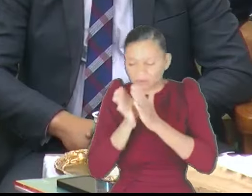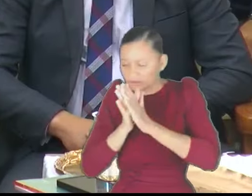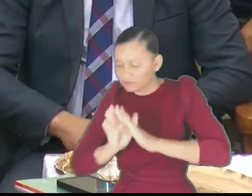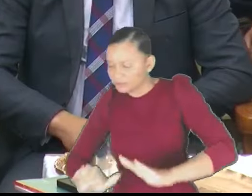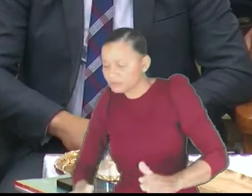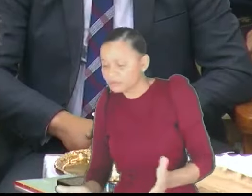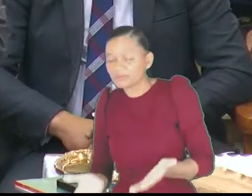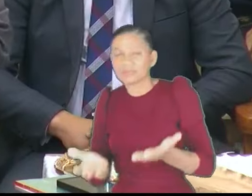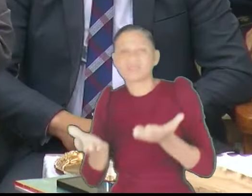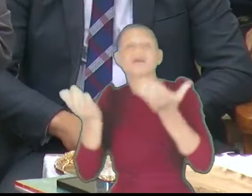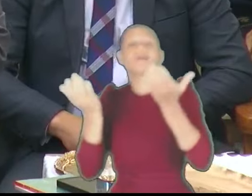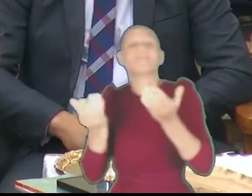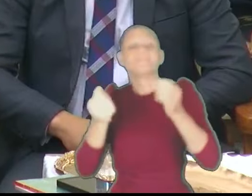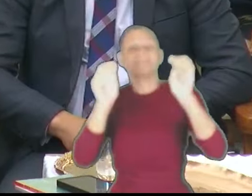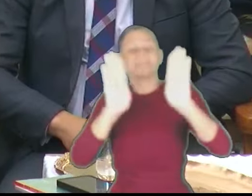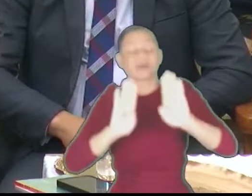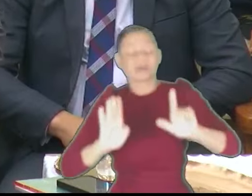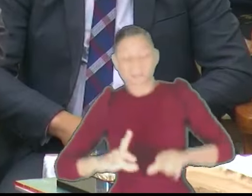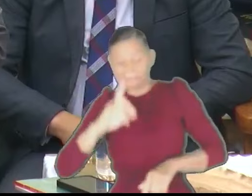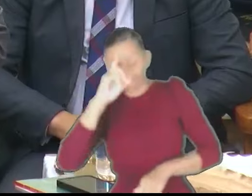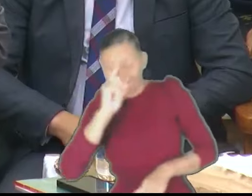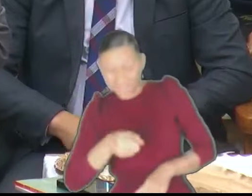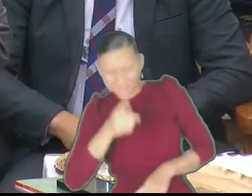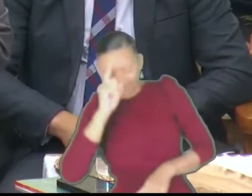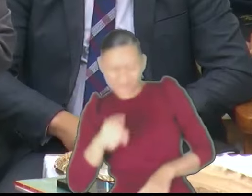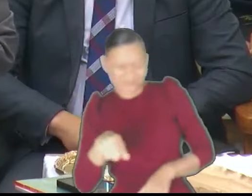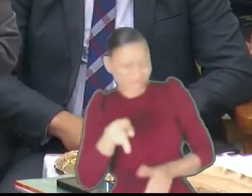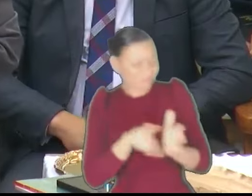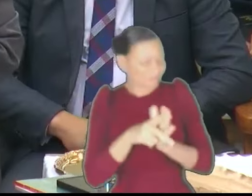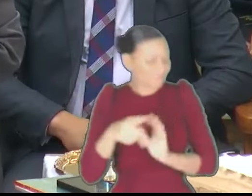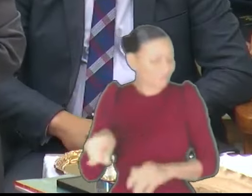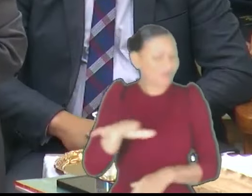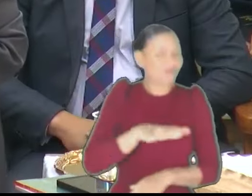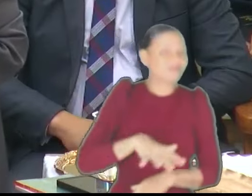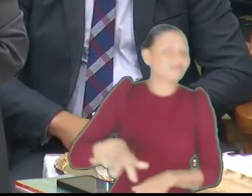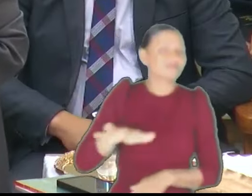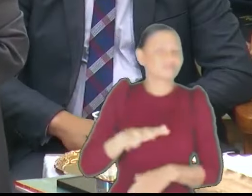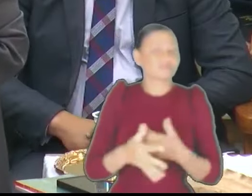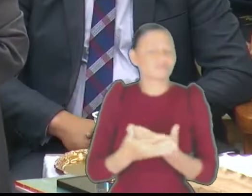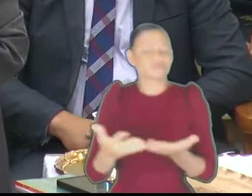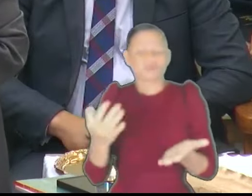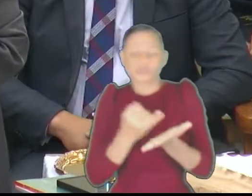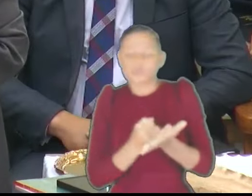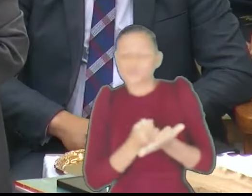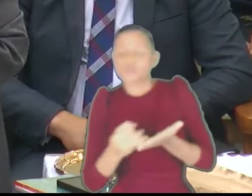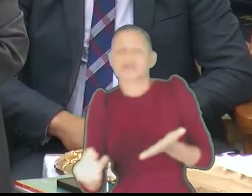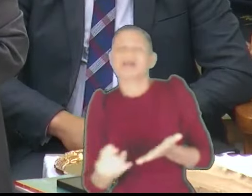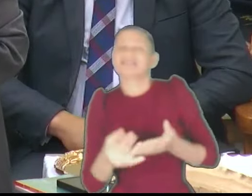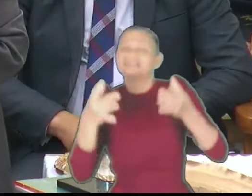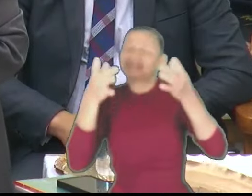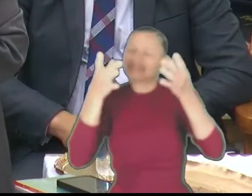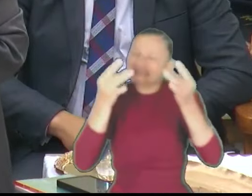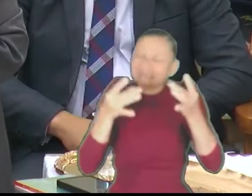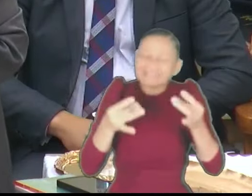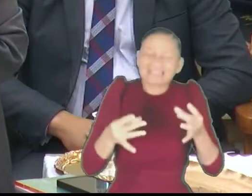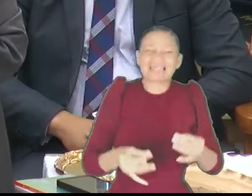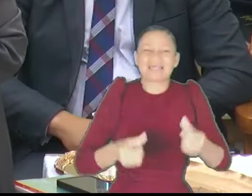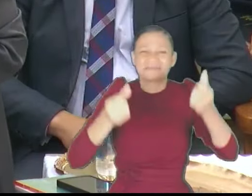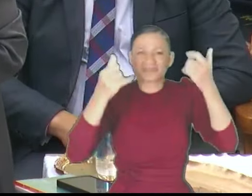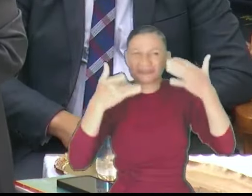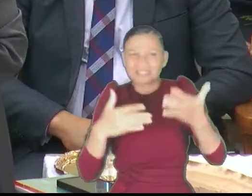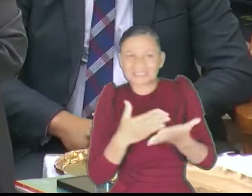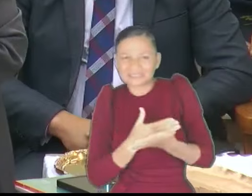ir para lá, porque eu já dei ordem para ela. Elias chegou, fez uma introdução, porque esse assunto é delicado demais. Você tem que saber entrar, porque